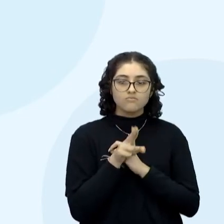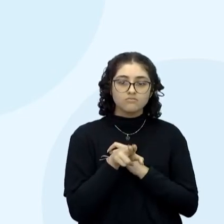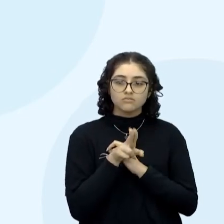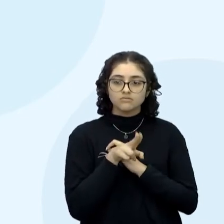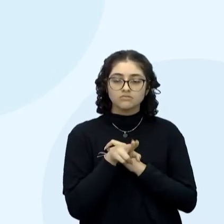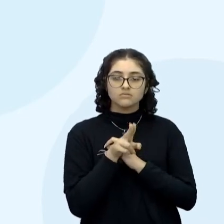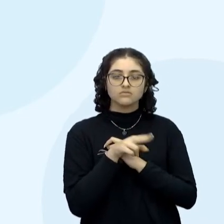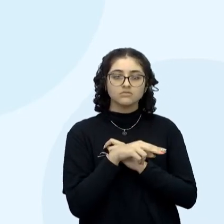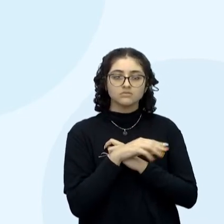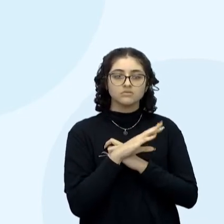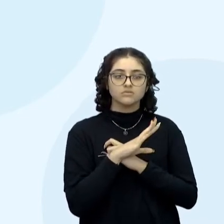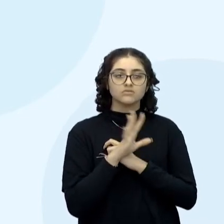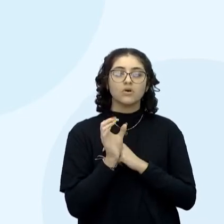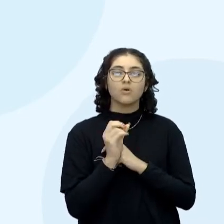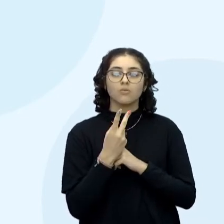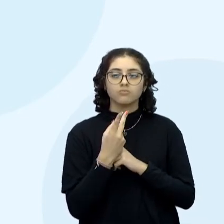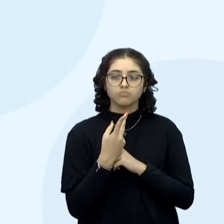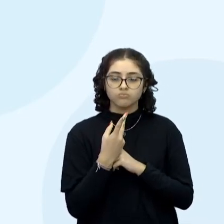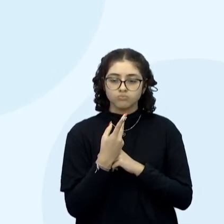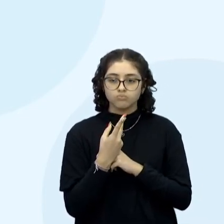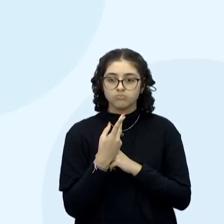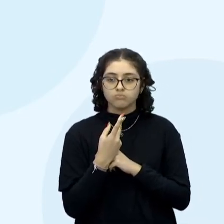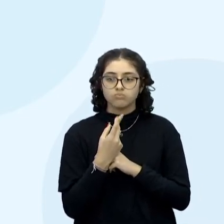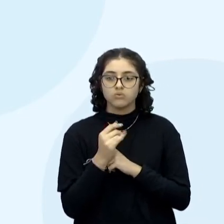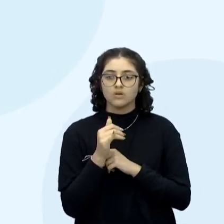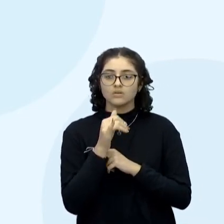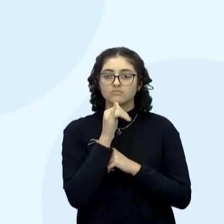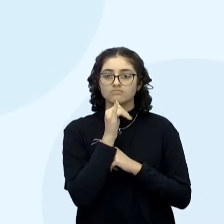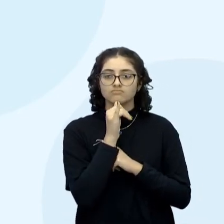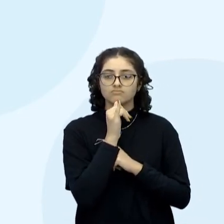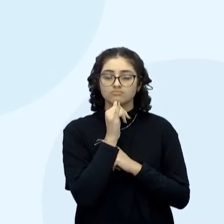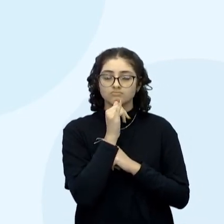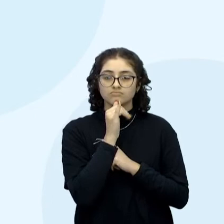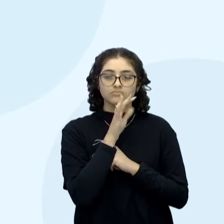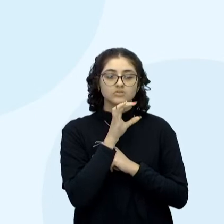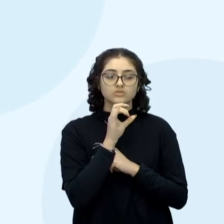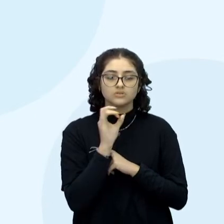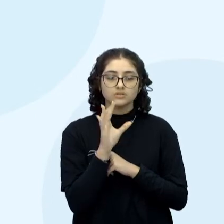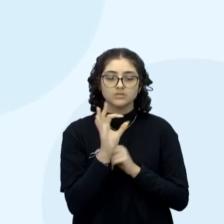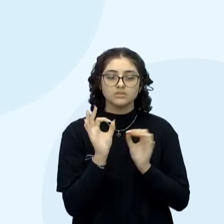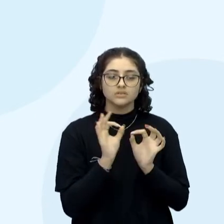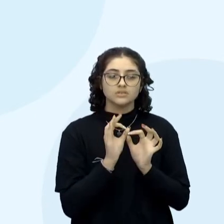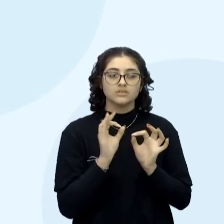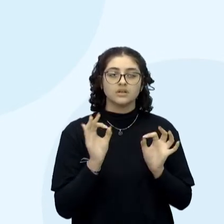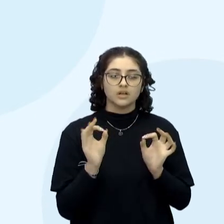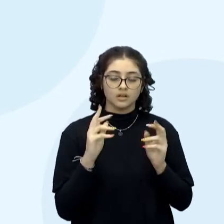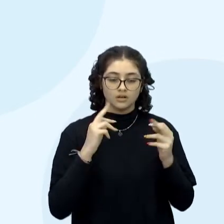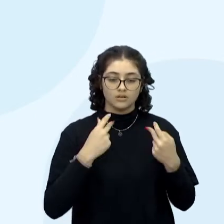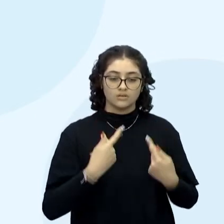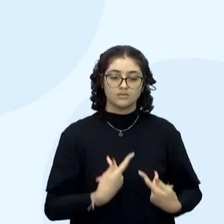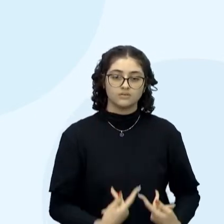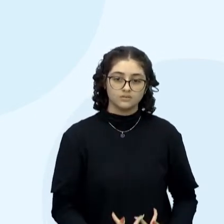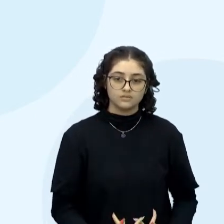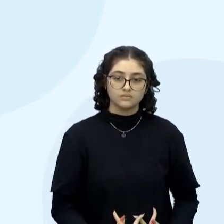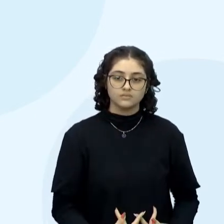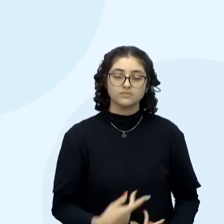instrumental, perversa, ou seja, de uma pura e simples utilização dos seres humanos